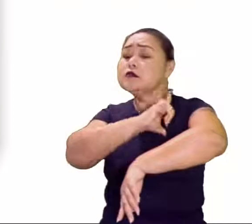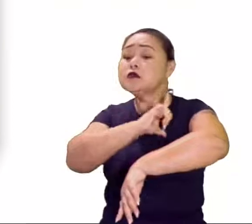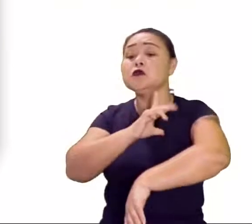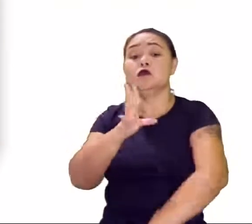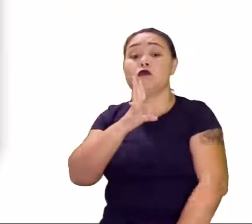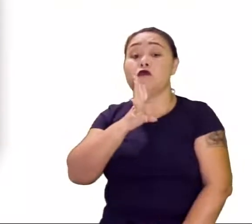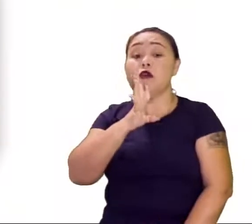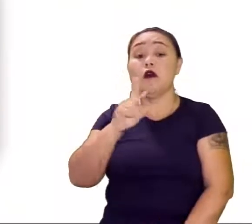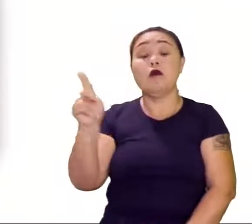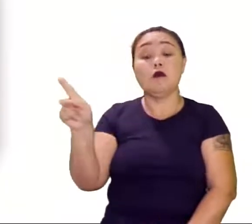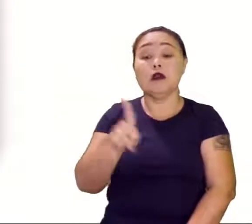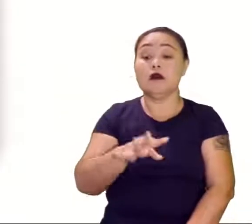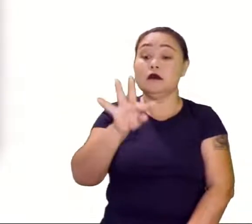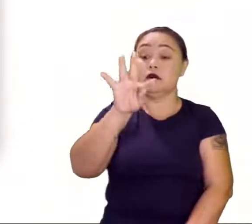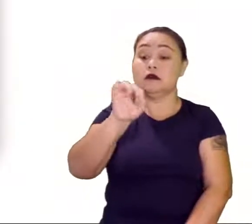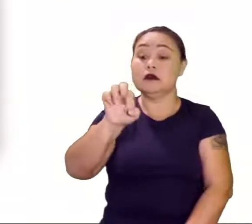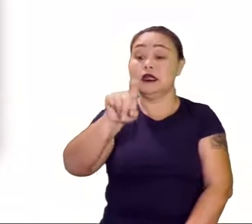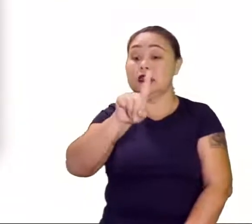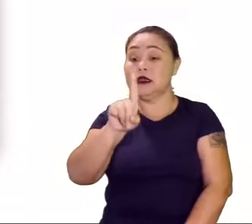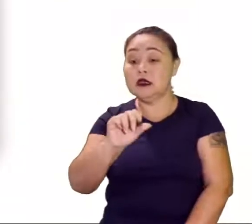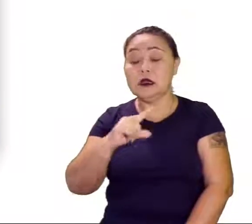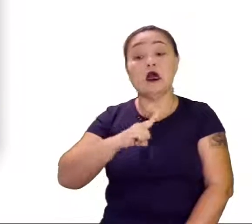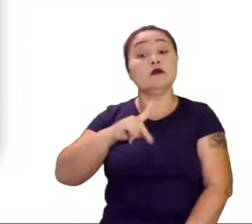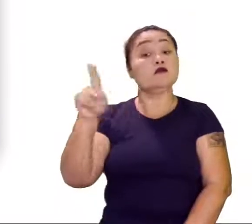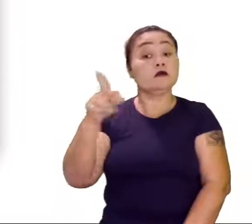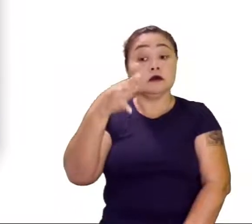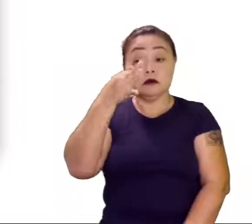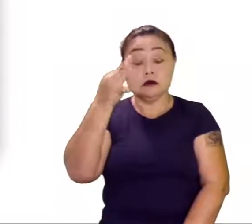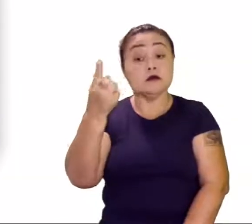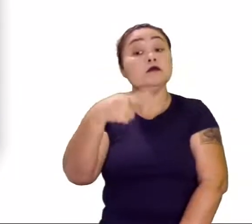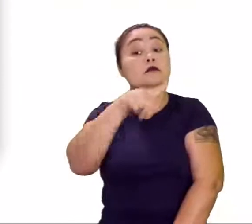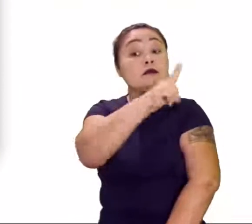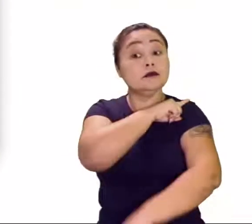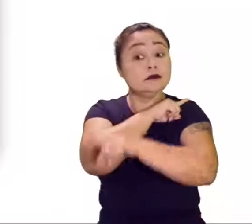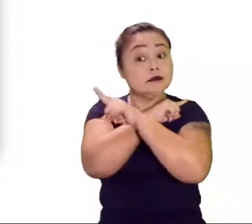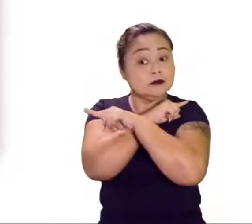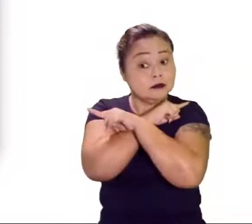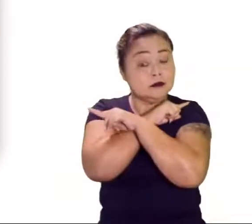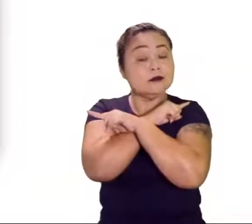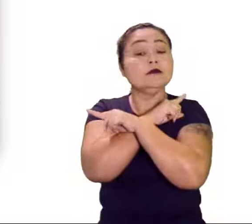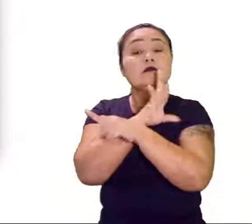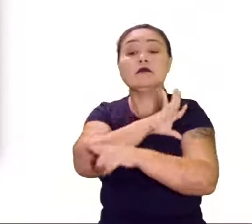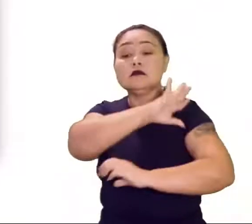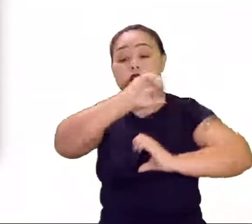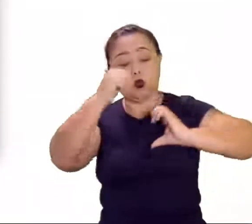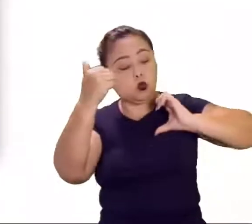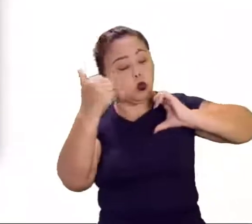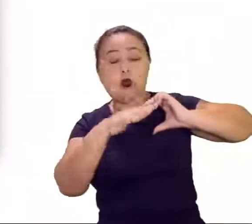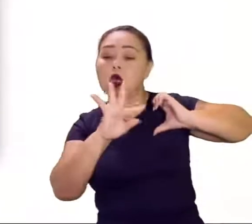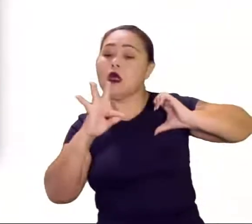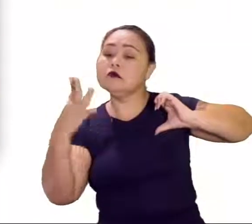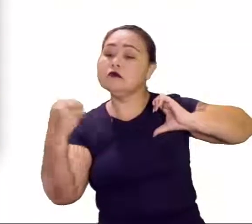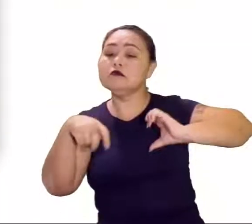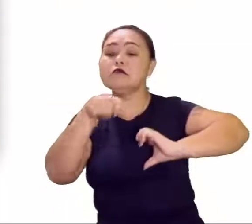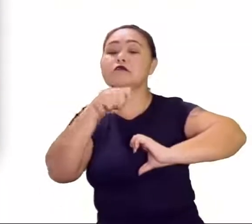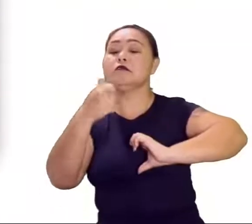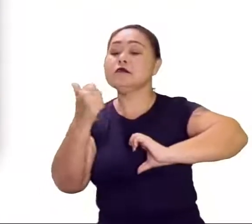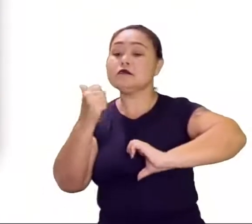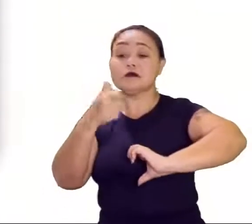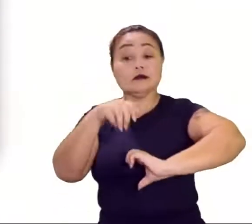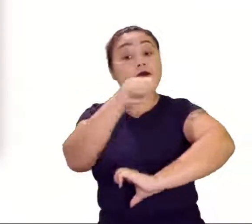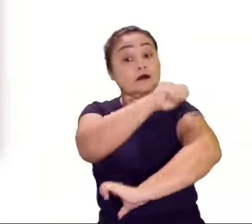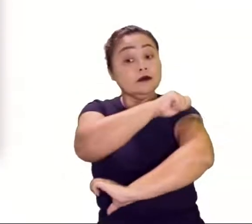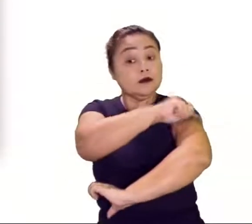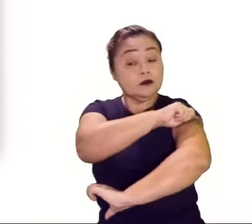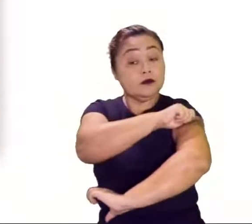professora Tereza, um abraço à professora presencial aí do primeiro ano. E aquele beijo no coração a todos os meninos da